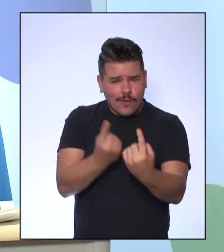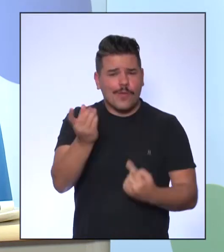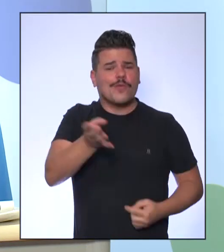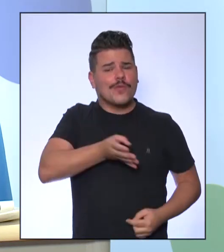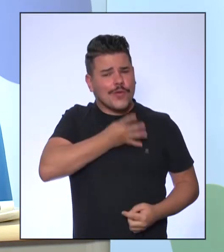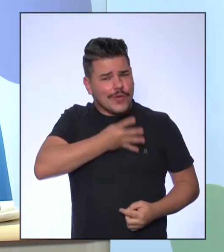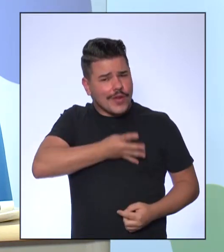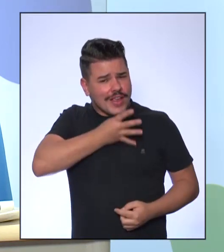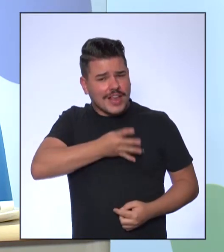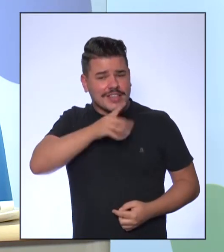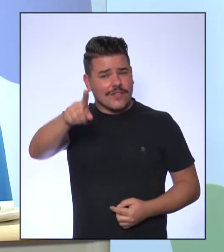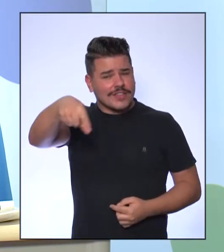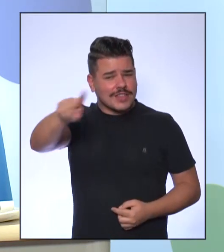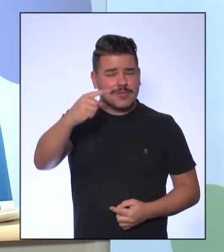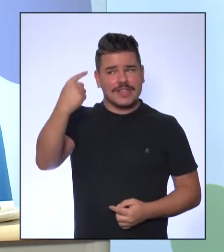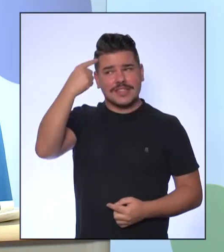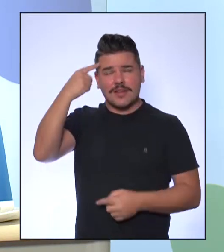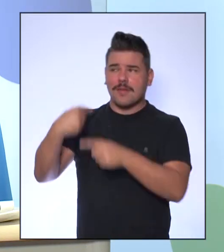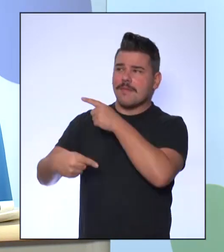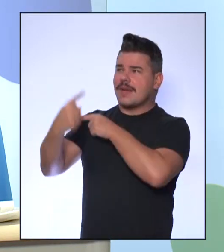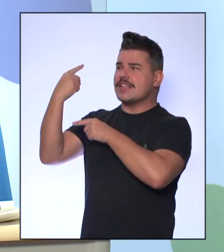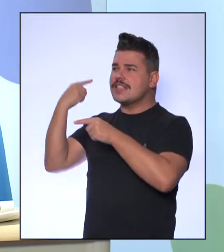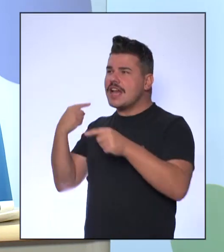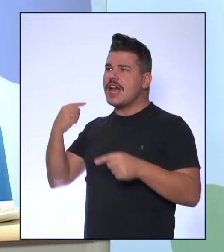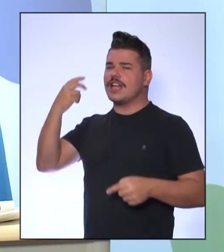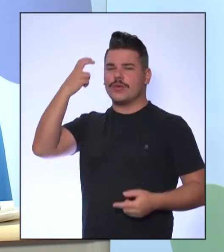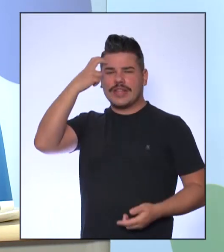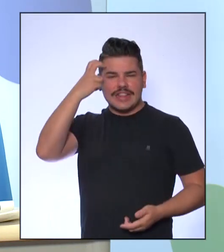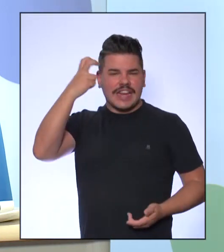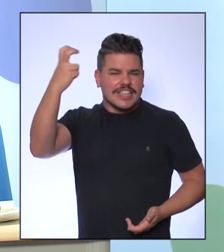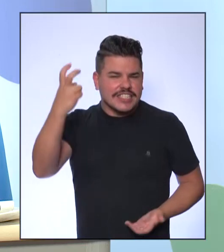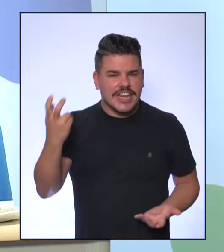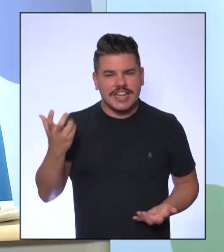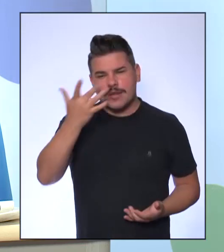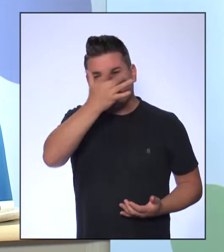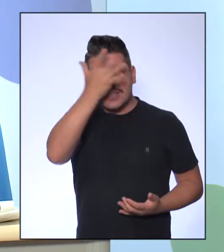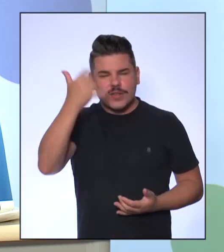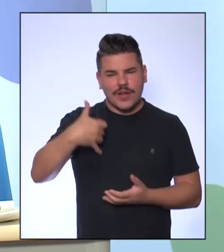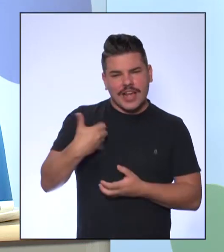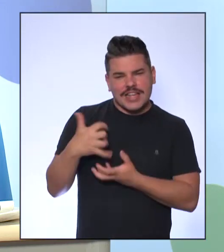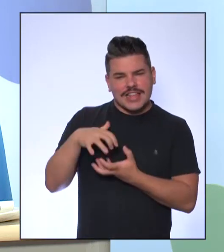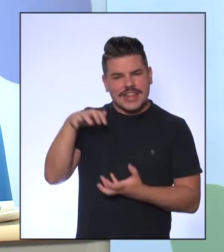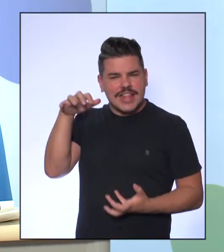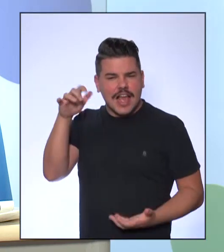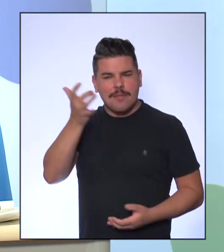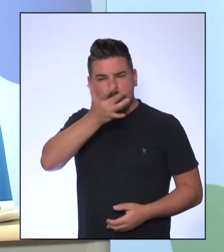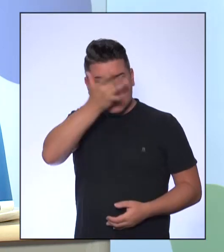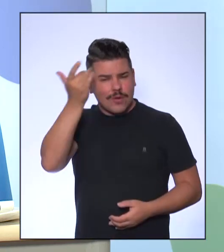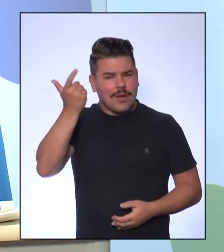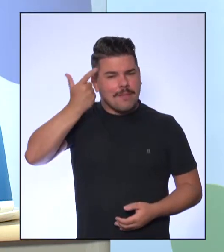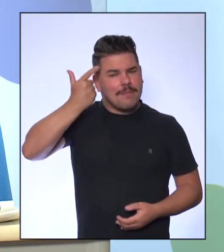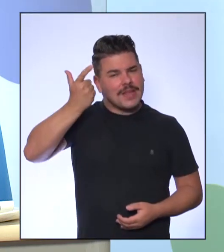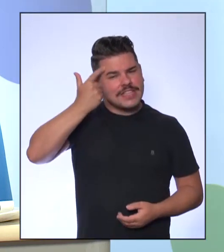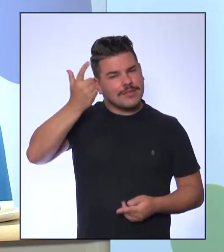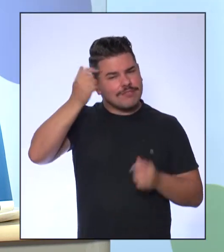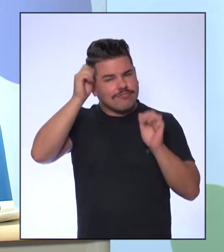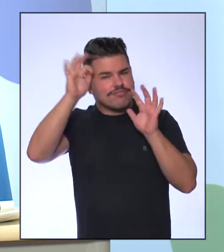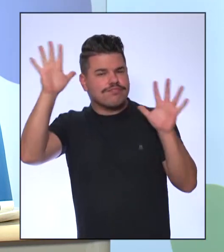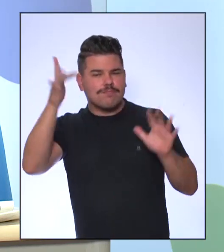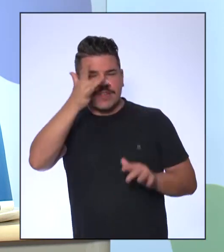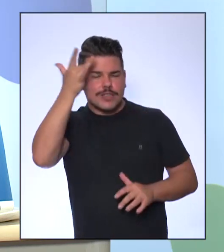imagens que vocês trouxeram, passado, intelectualidade, pessoa mais vivida, pensamento, uma pessoa mais